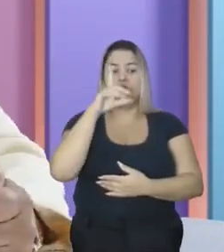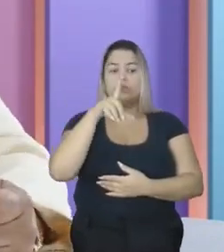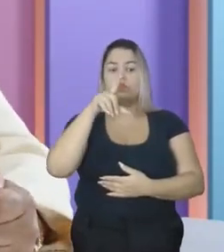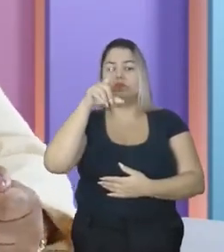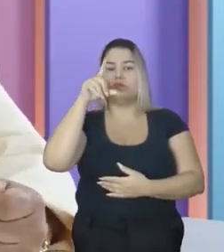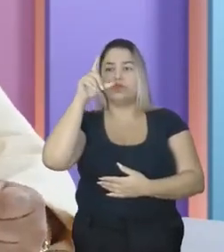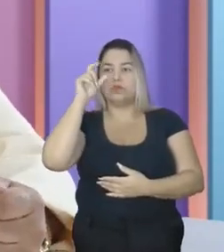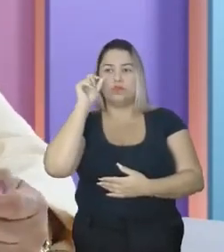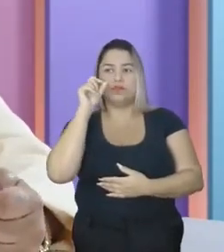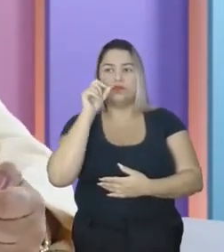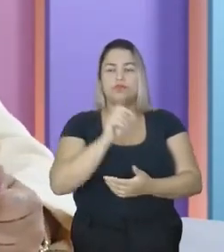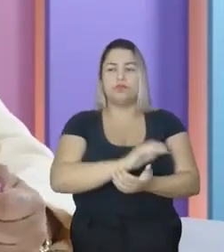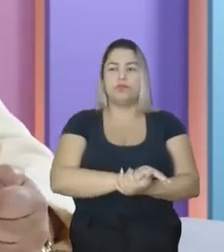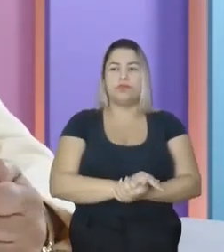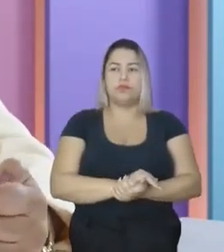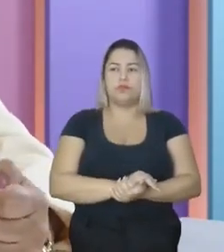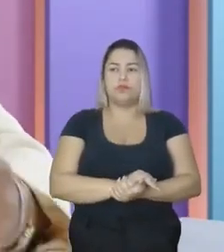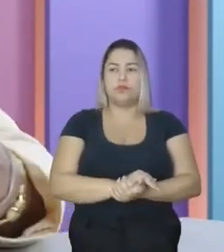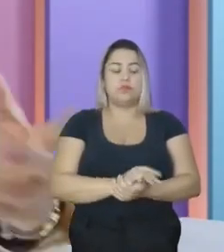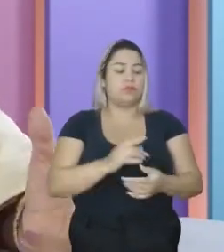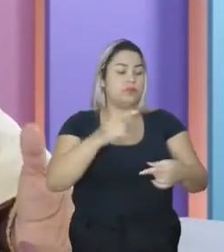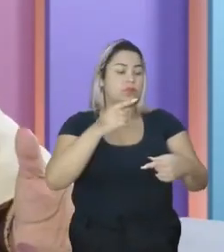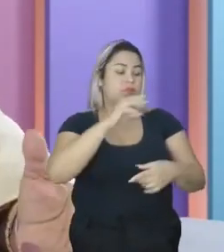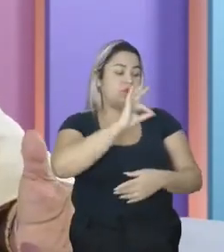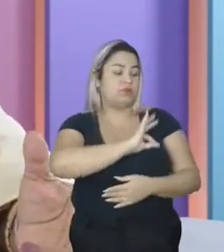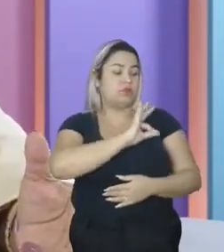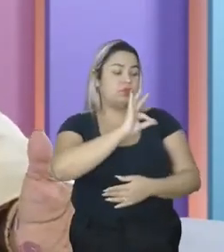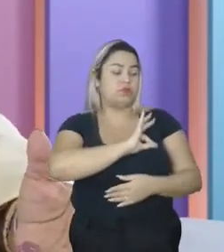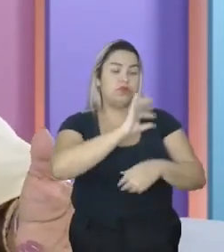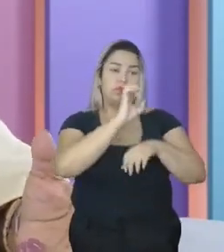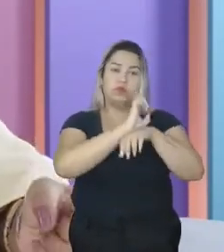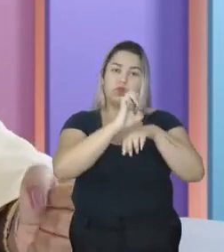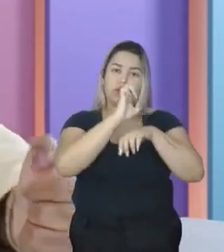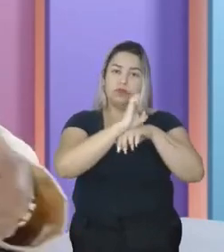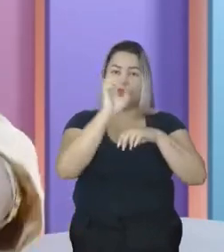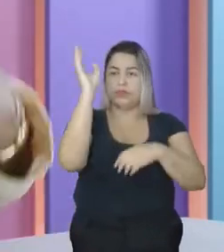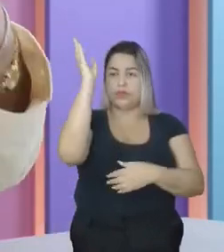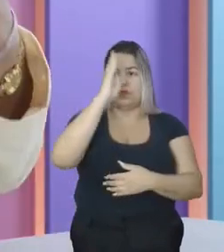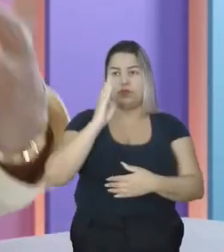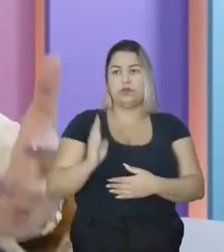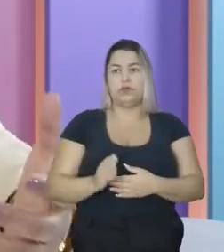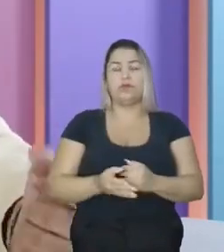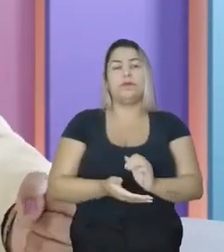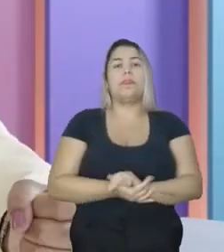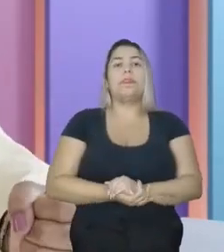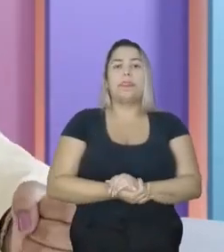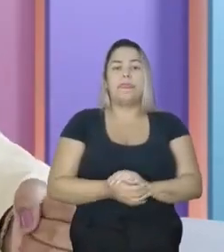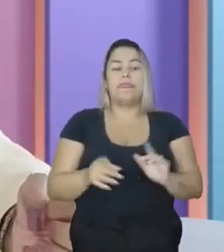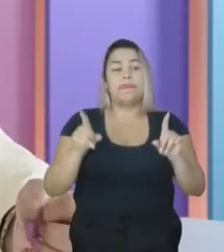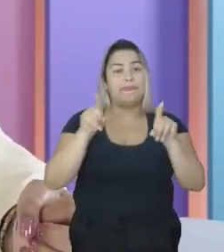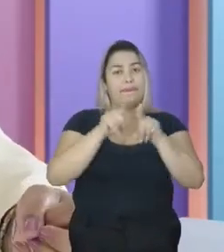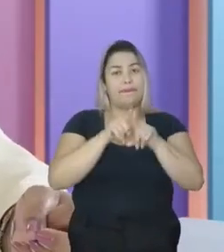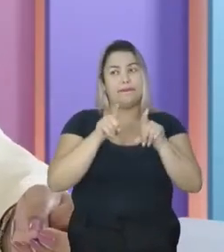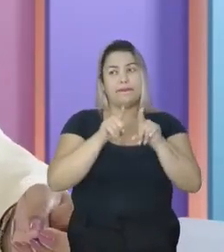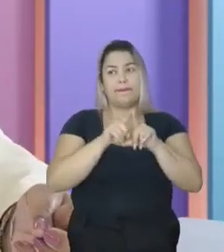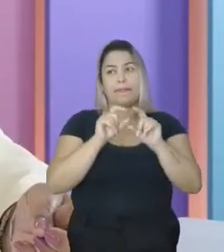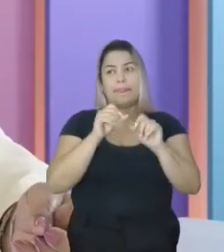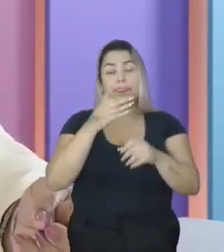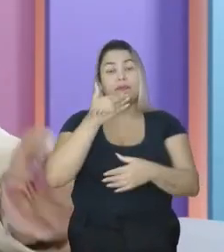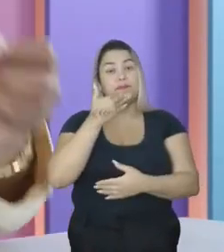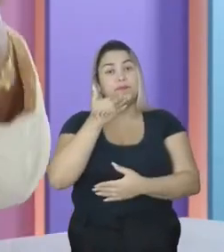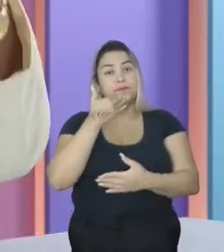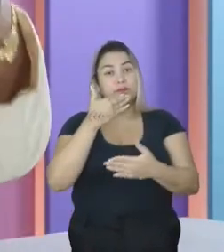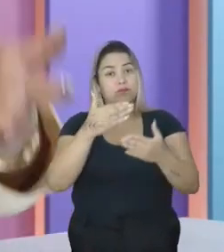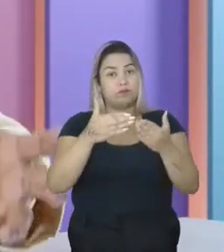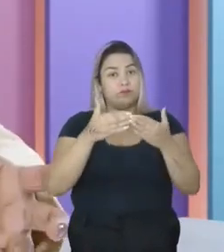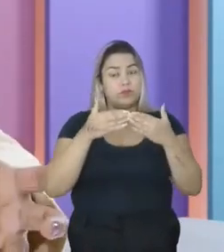preferencial das polícias do Estado brasileiro, né? Também pedimos